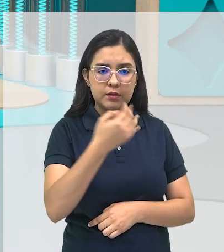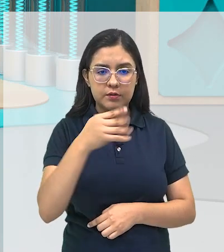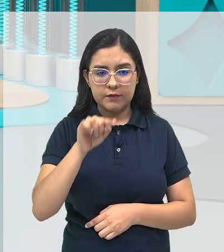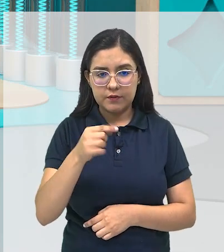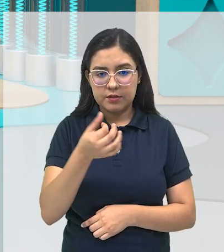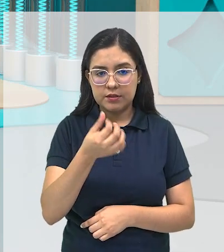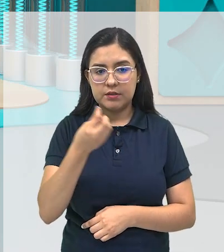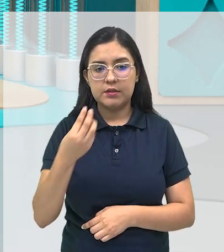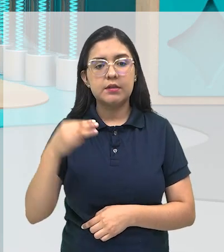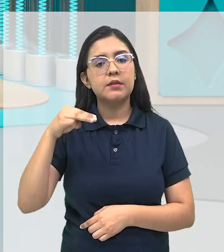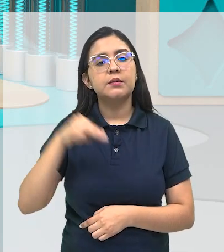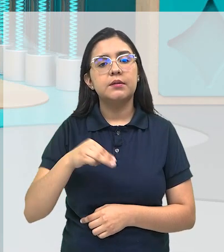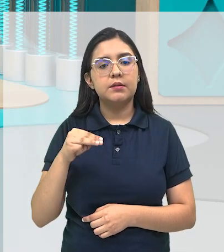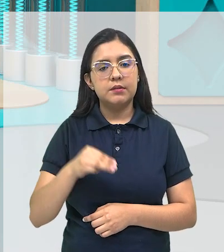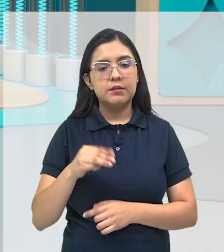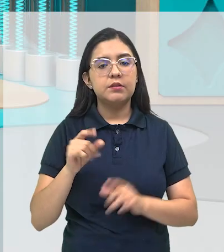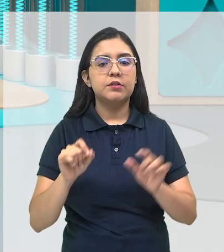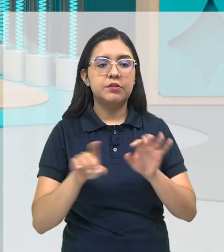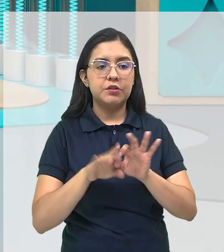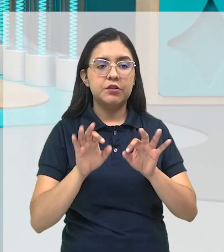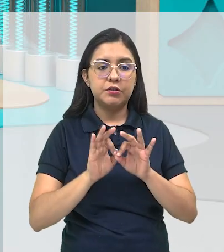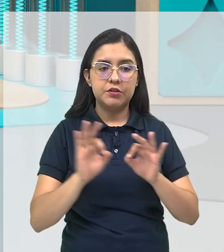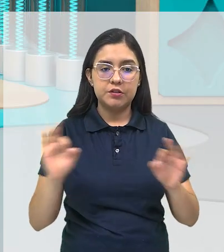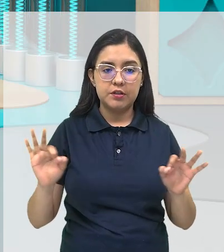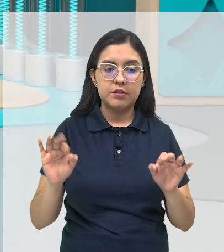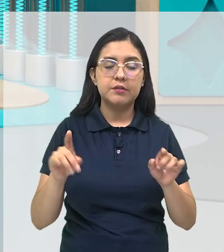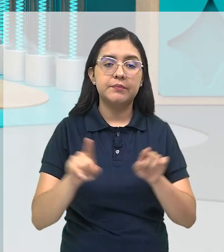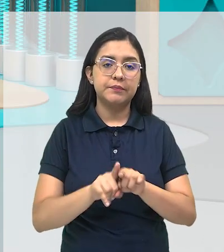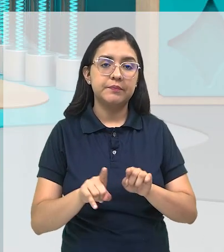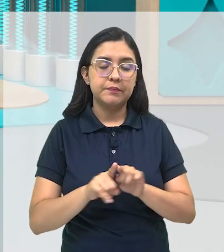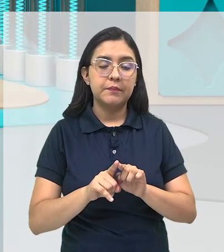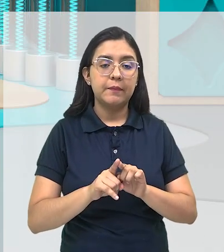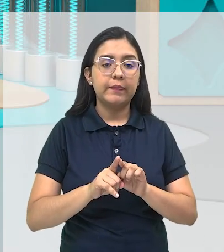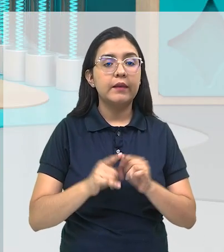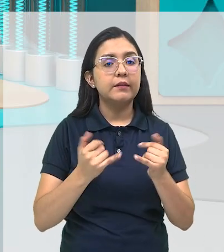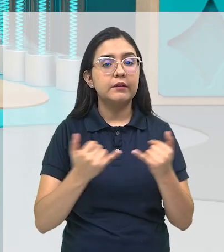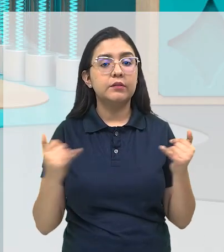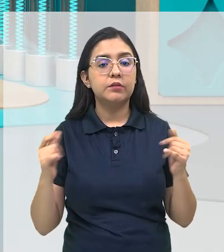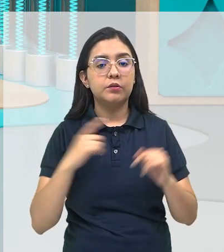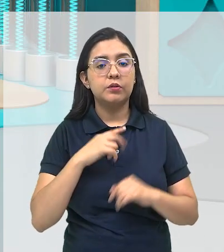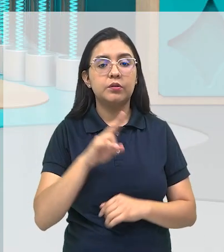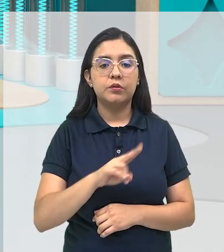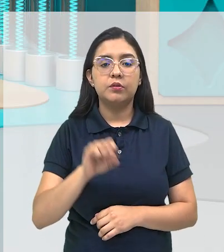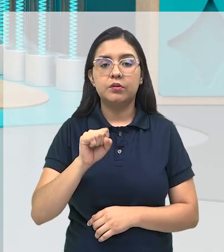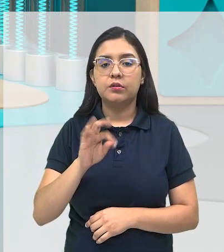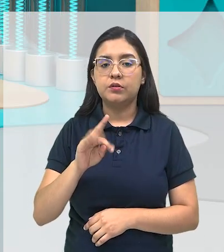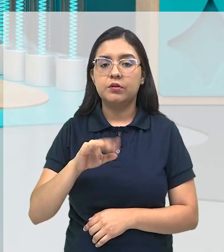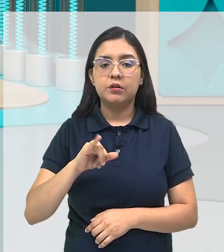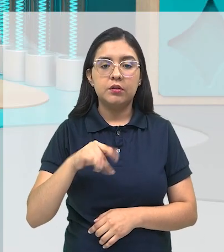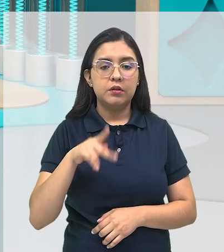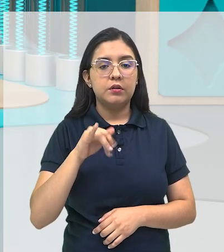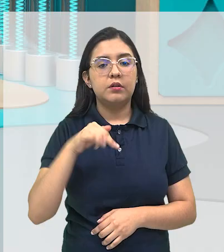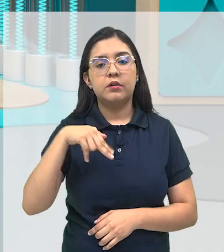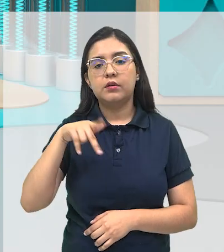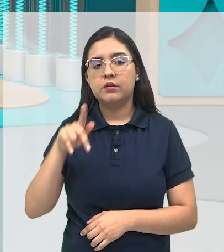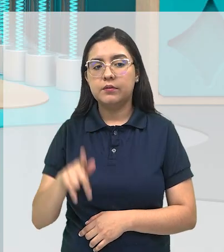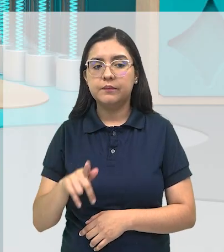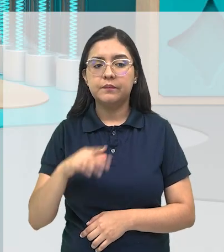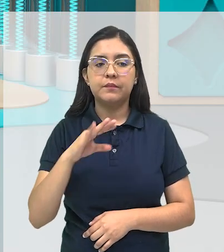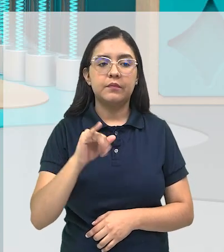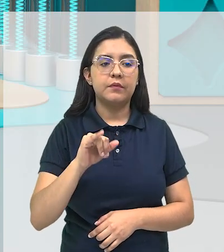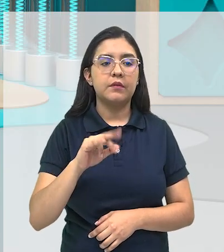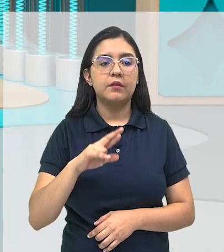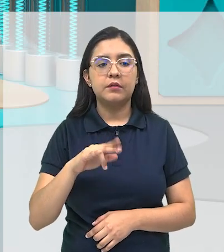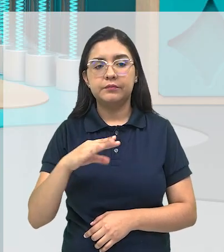14,63 centímetros de distância máxima da linha de fundo, que leva o nome de striking circle, ou